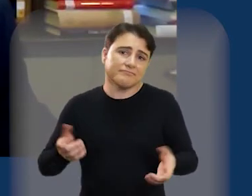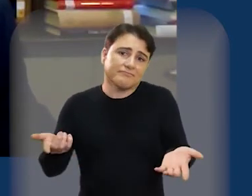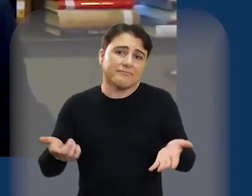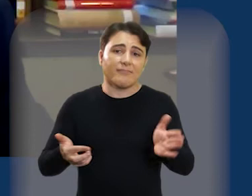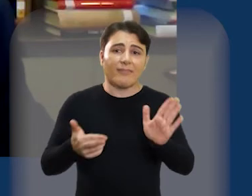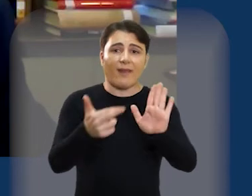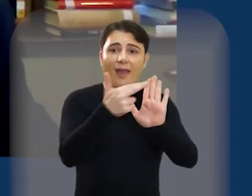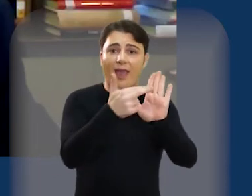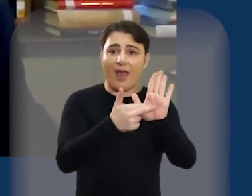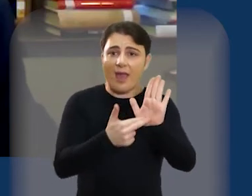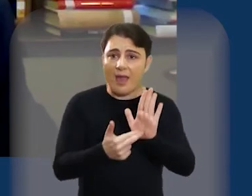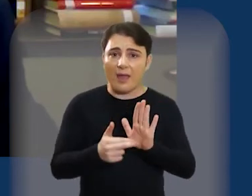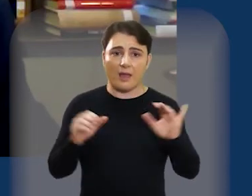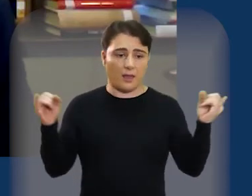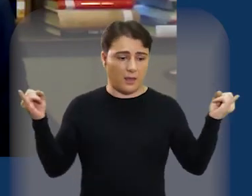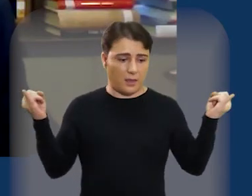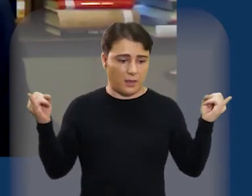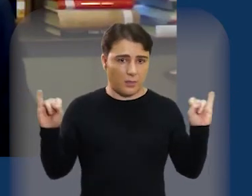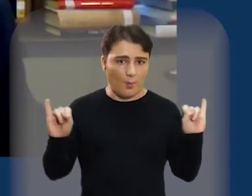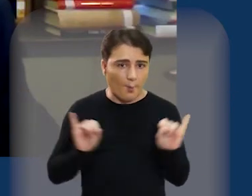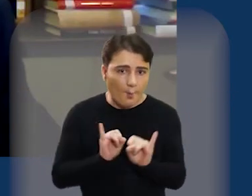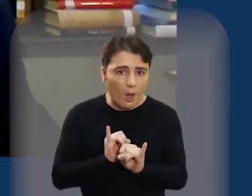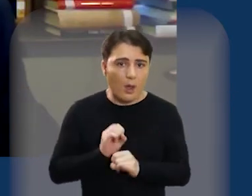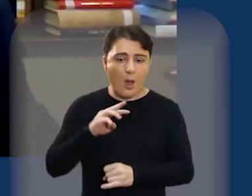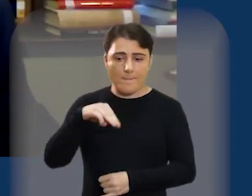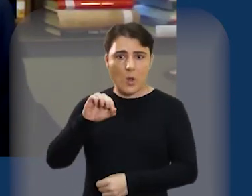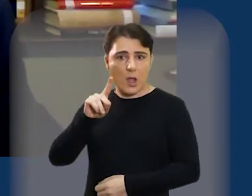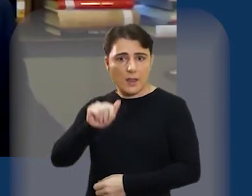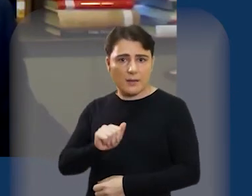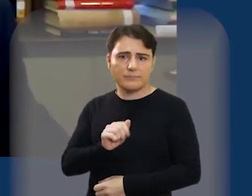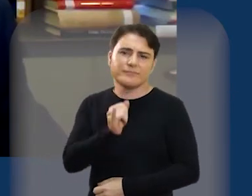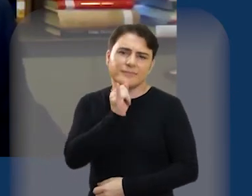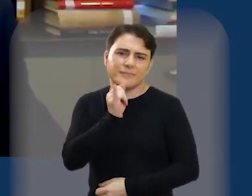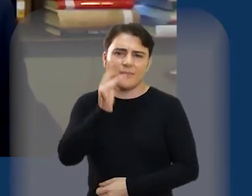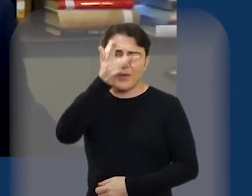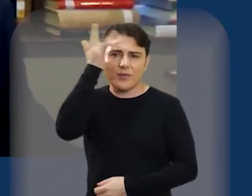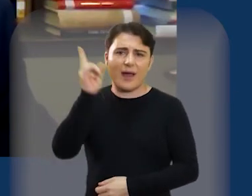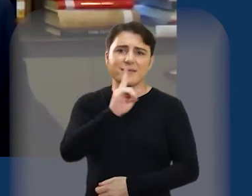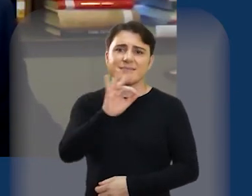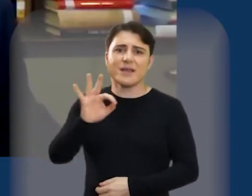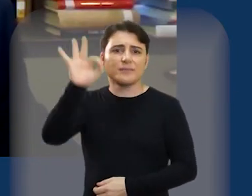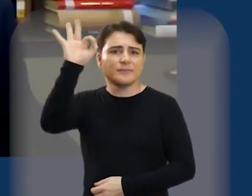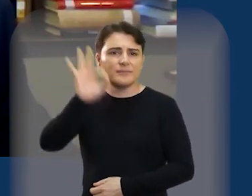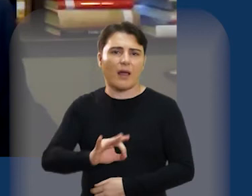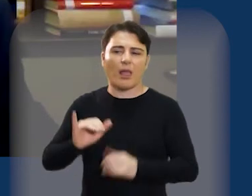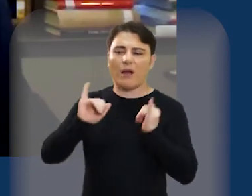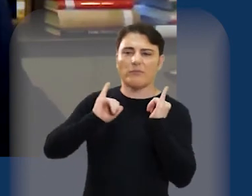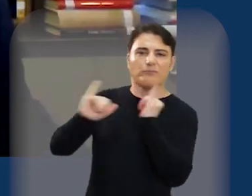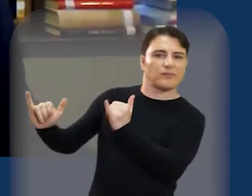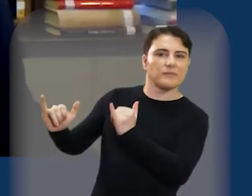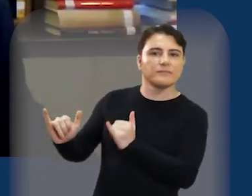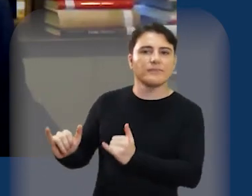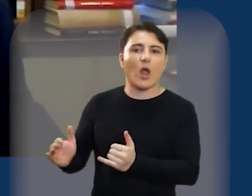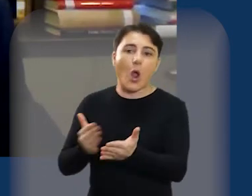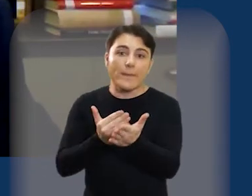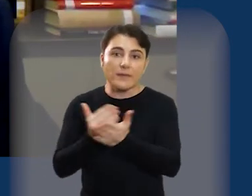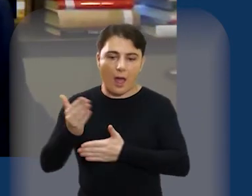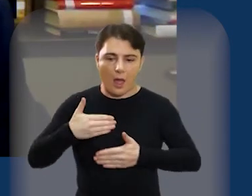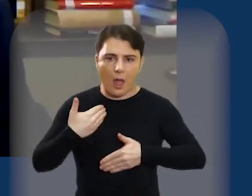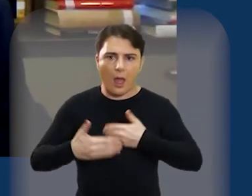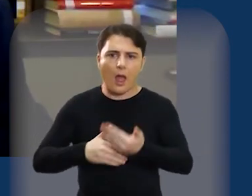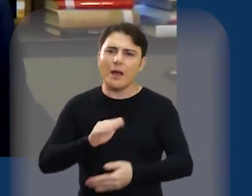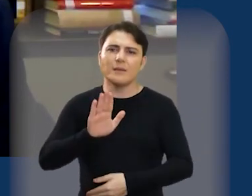de praticamente 100%. A pessoa inicia, mas ela não consegue, infelizmente, levar para frente